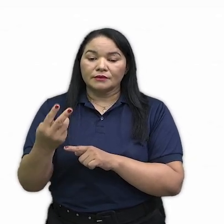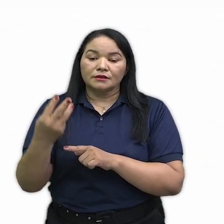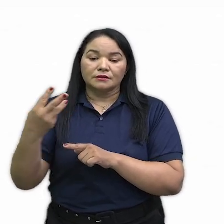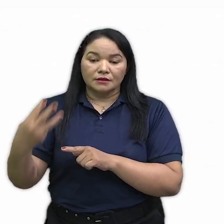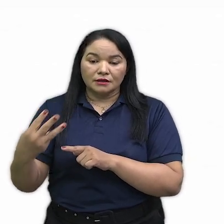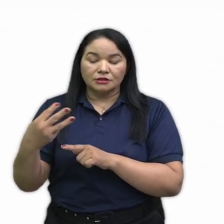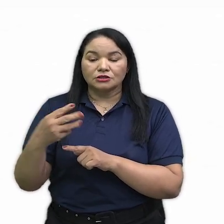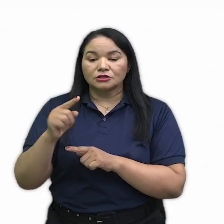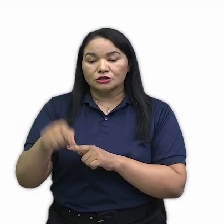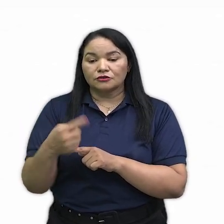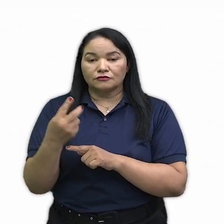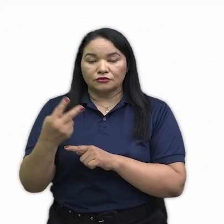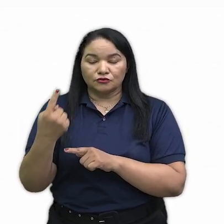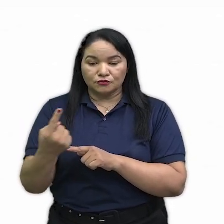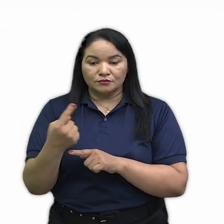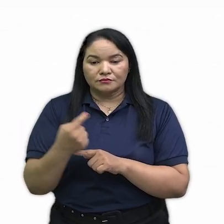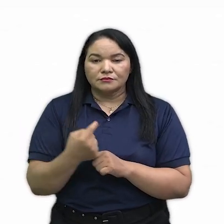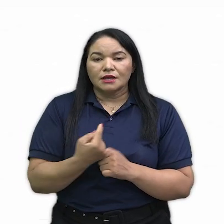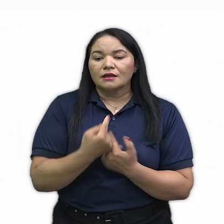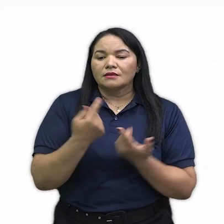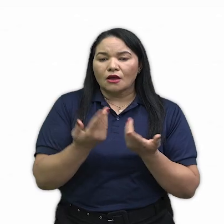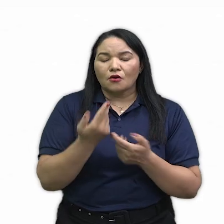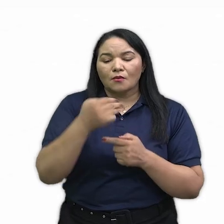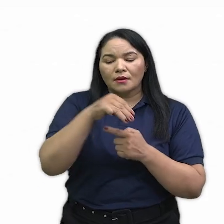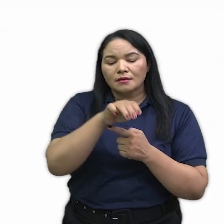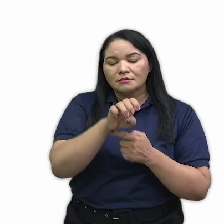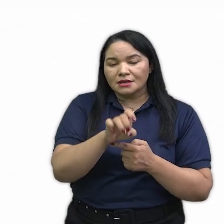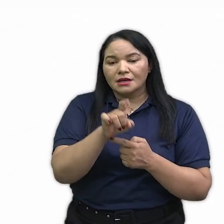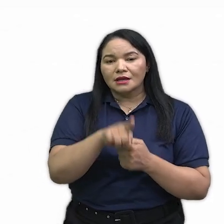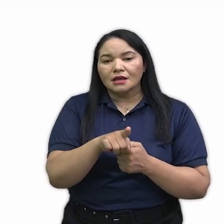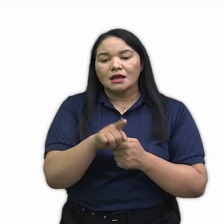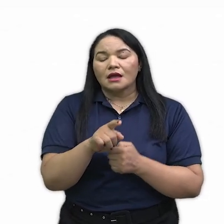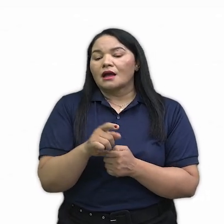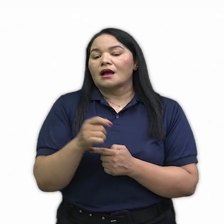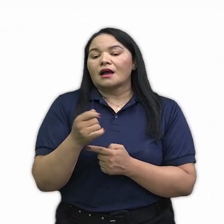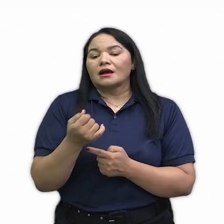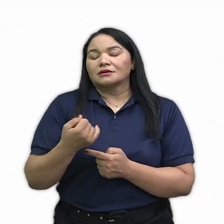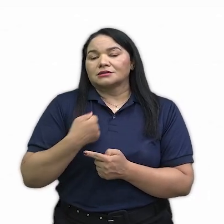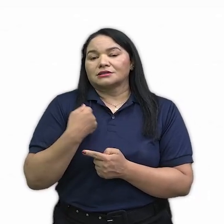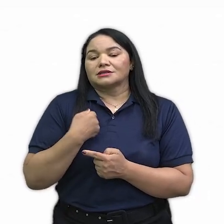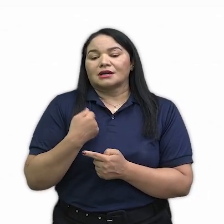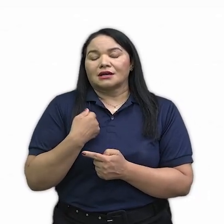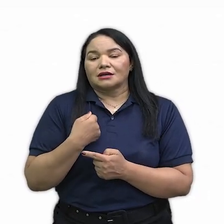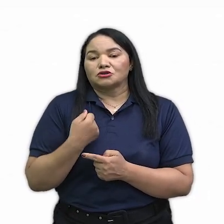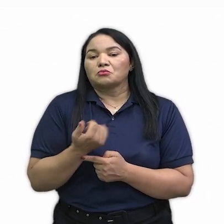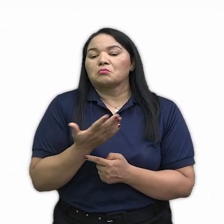21 anos. Qual é a média de idade desta equipe?